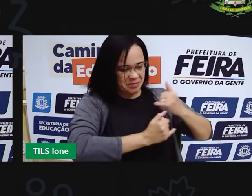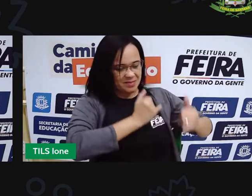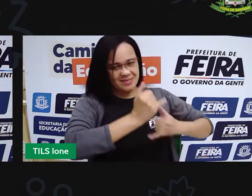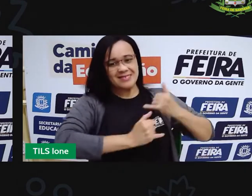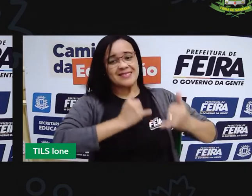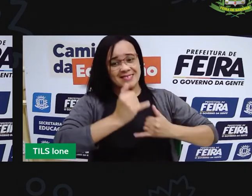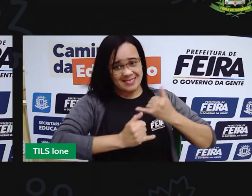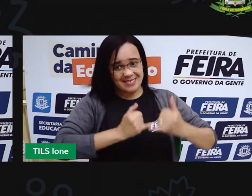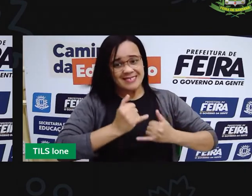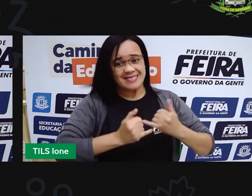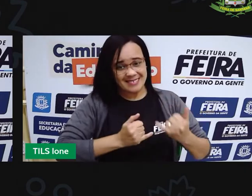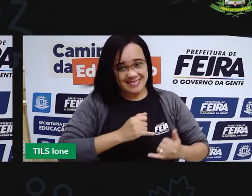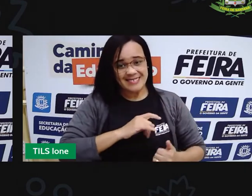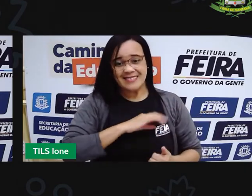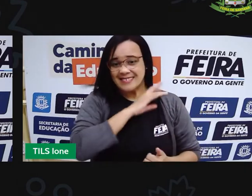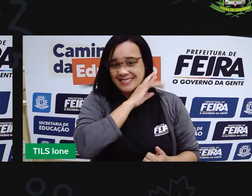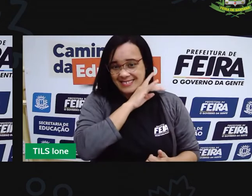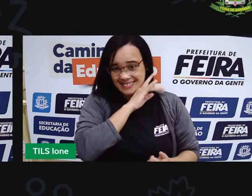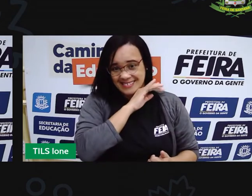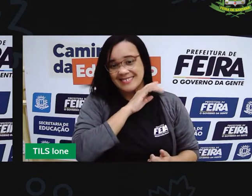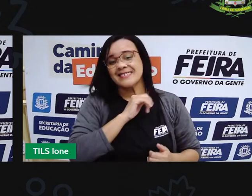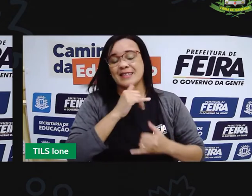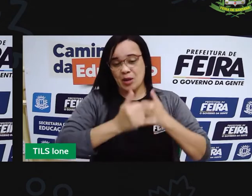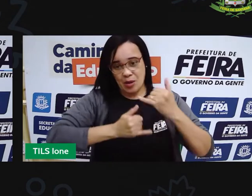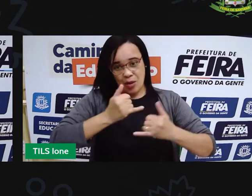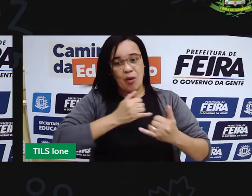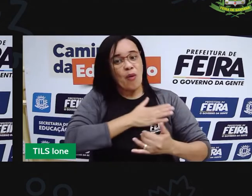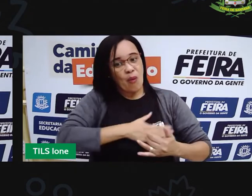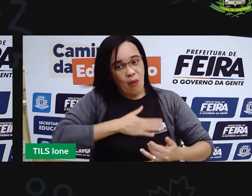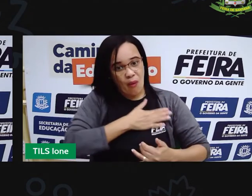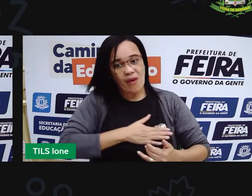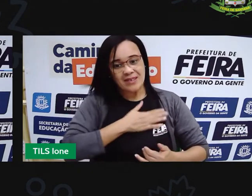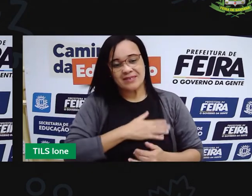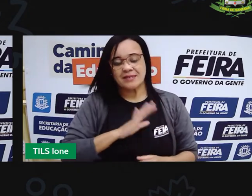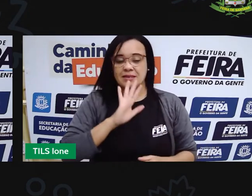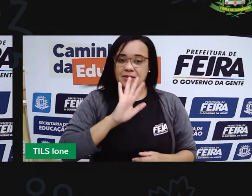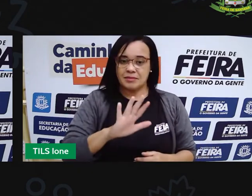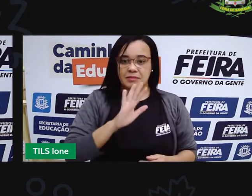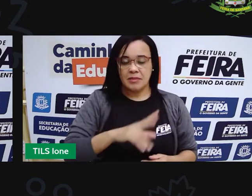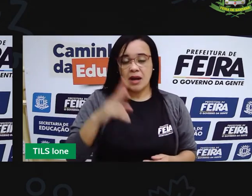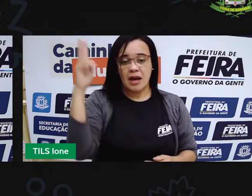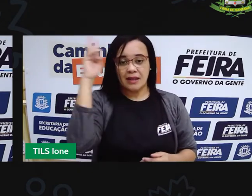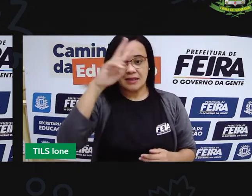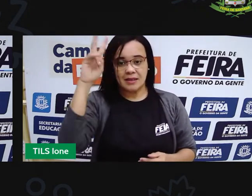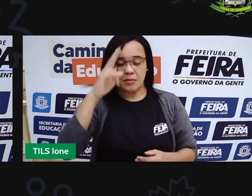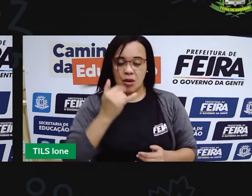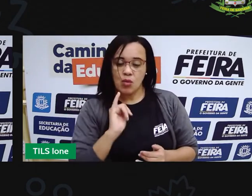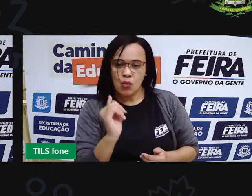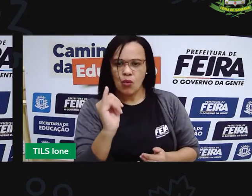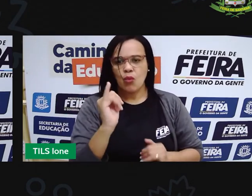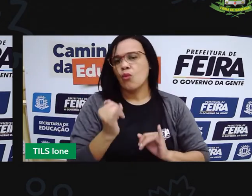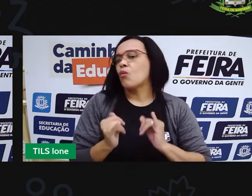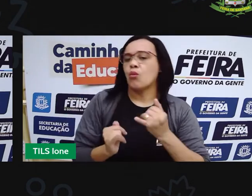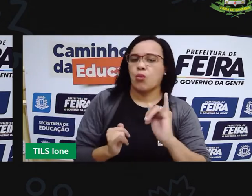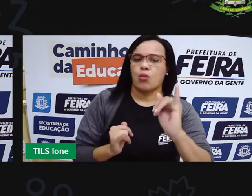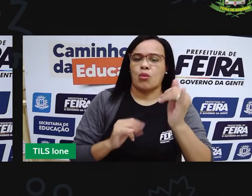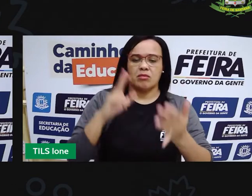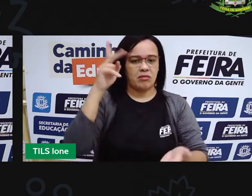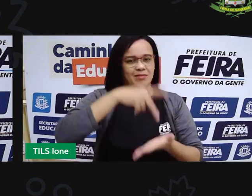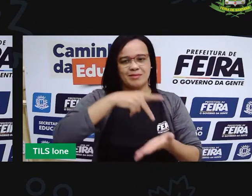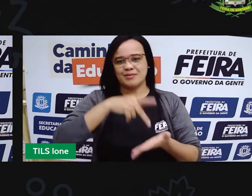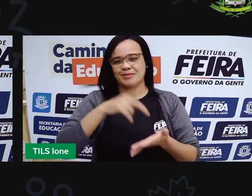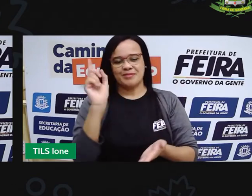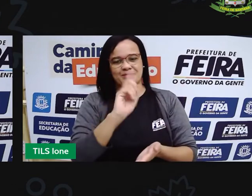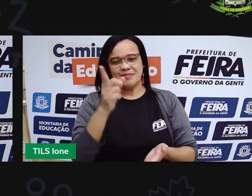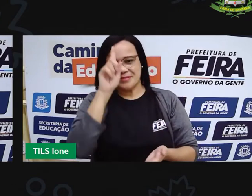brincadeiras, lindas ali nas pessoas, né? Mas lembre-se que é uma lenda. Gosta de fazer